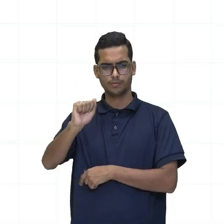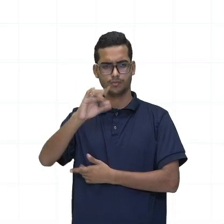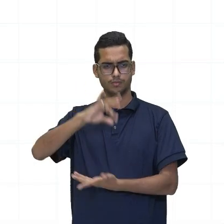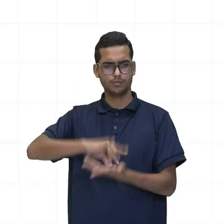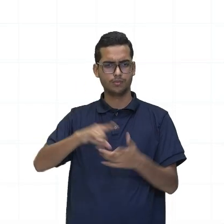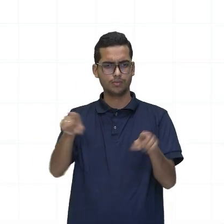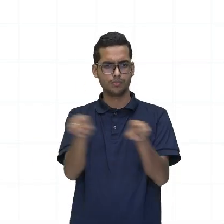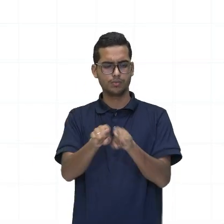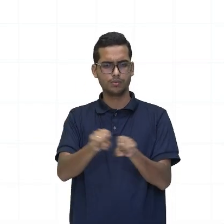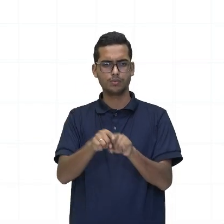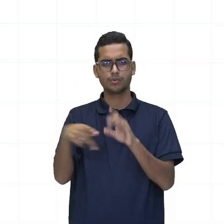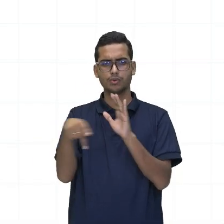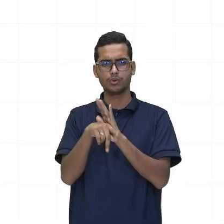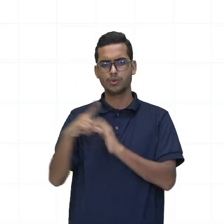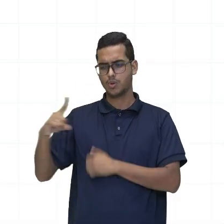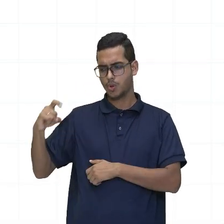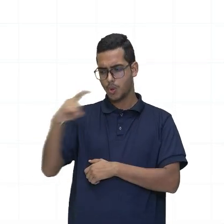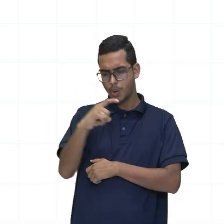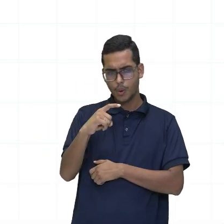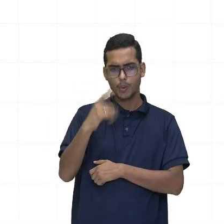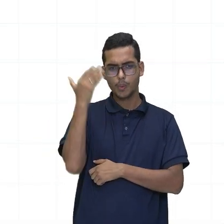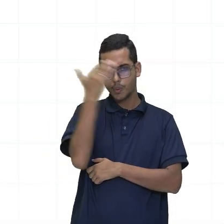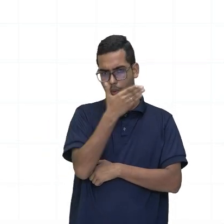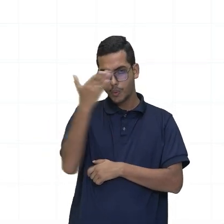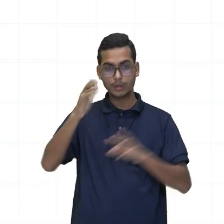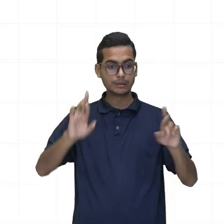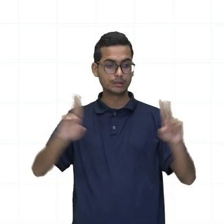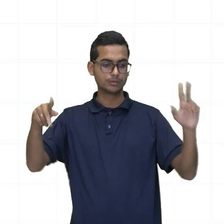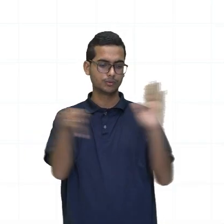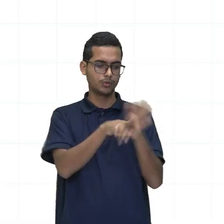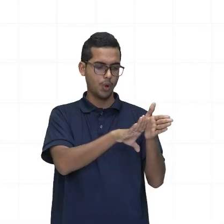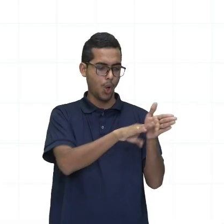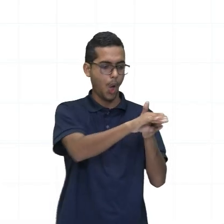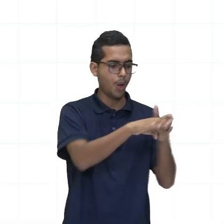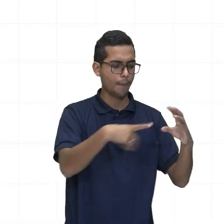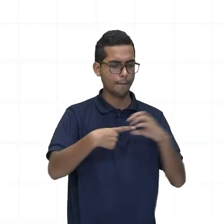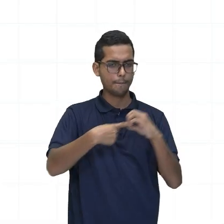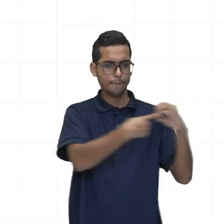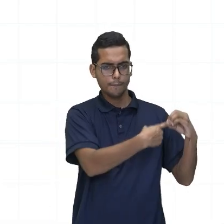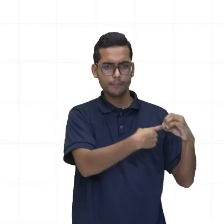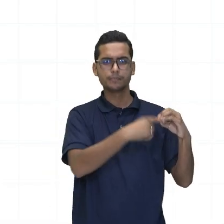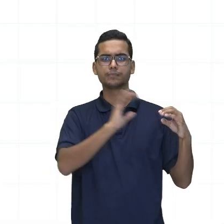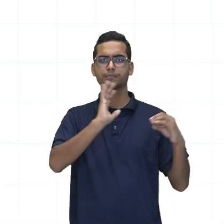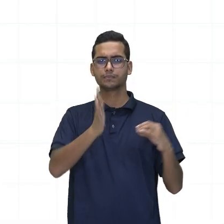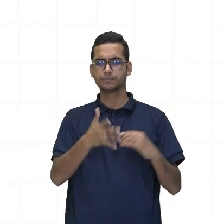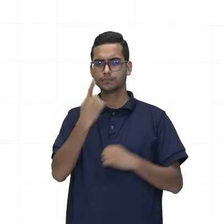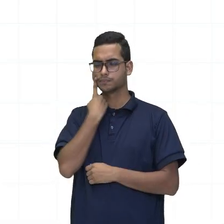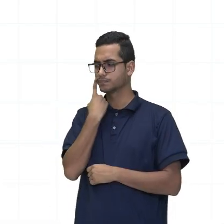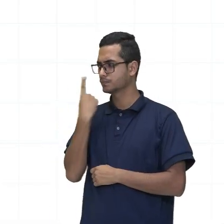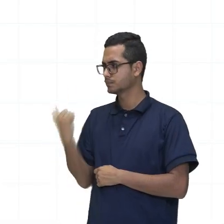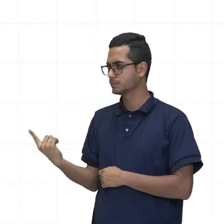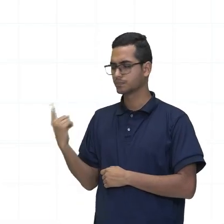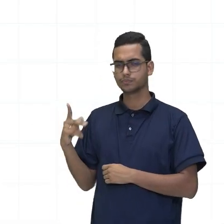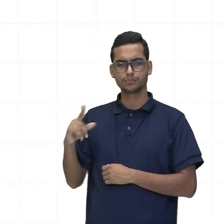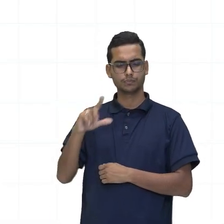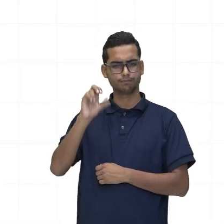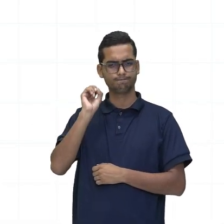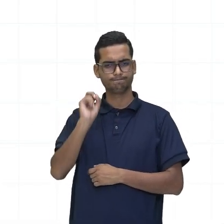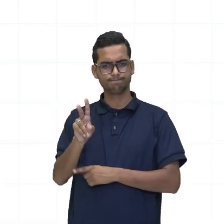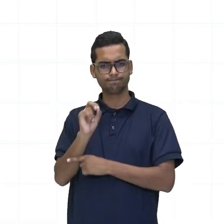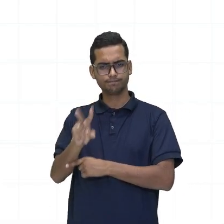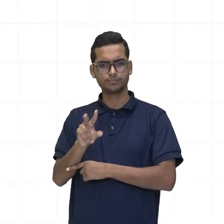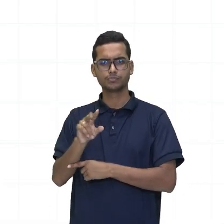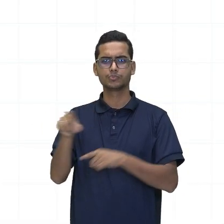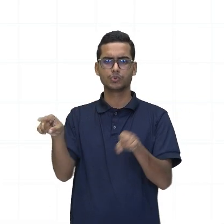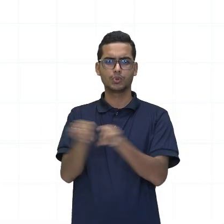micro-organismo diferente das bactérias, e dos protozoários. Eu já estou no micro-organismo vírus que